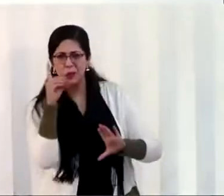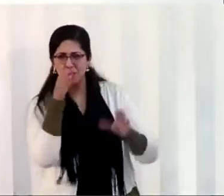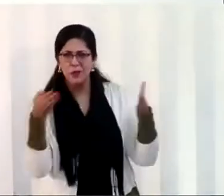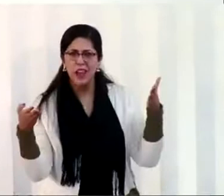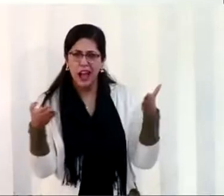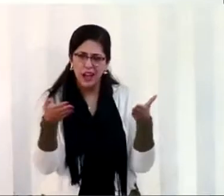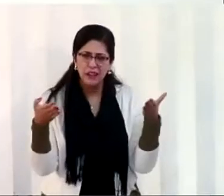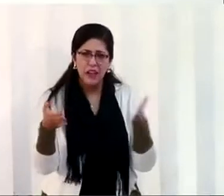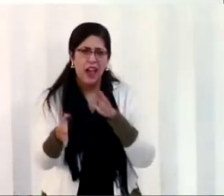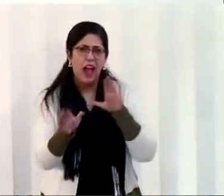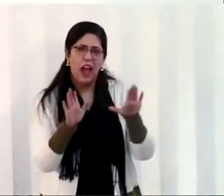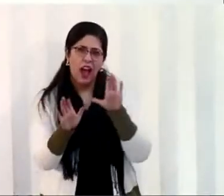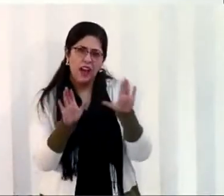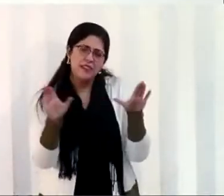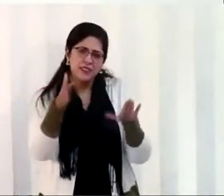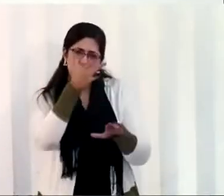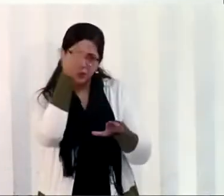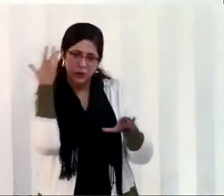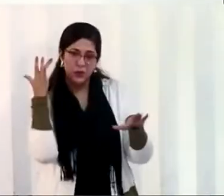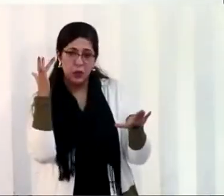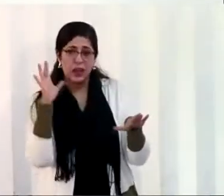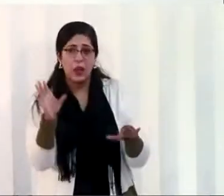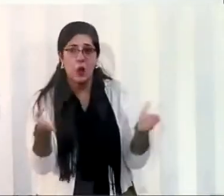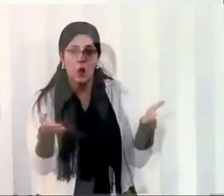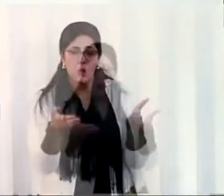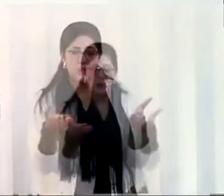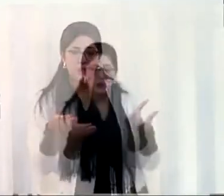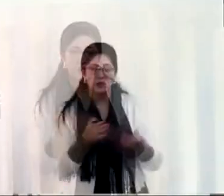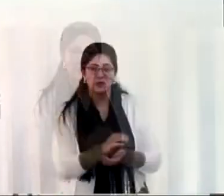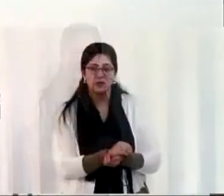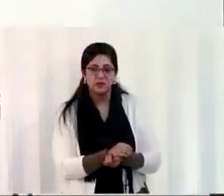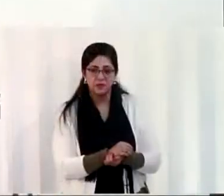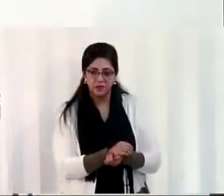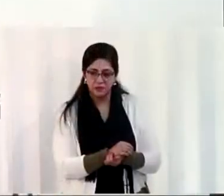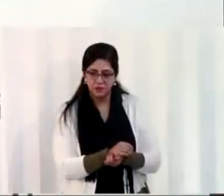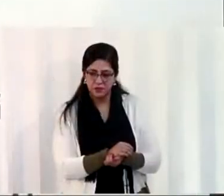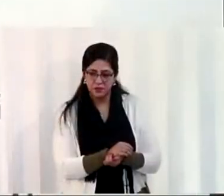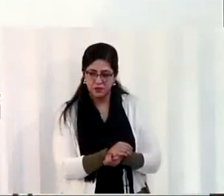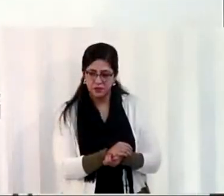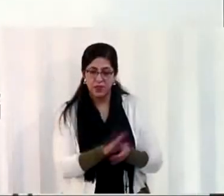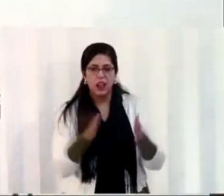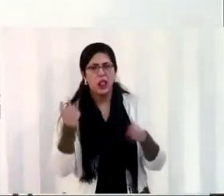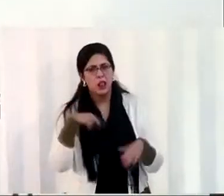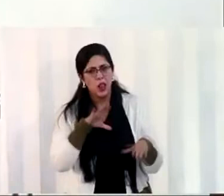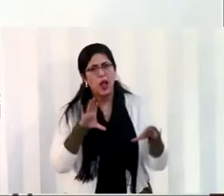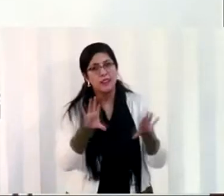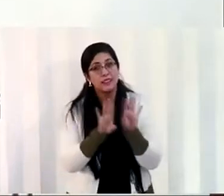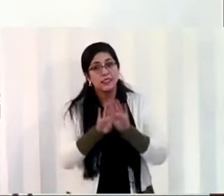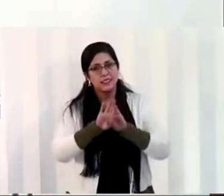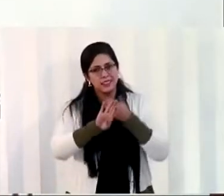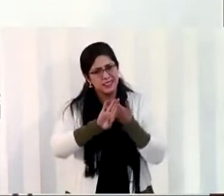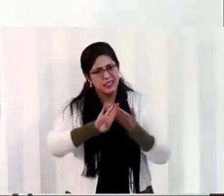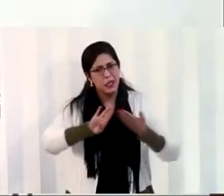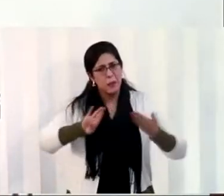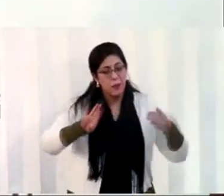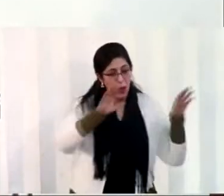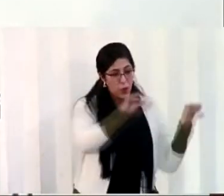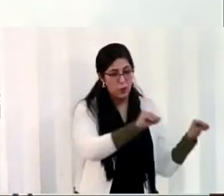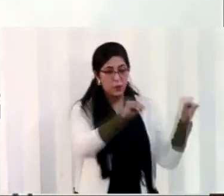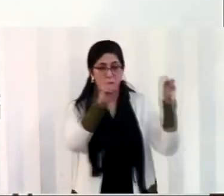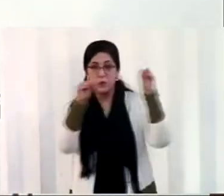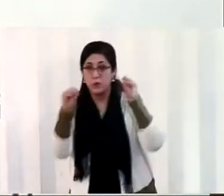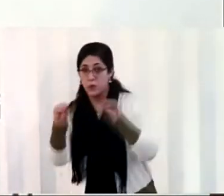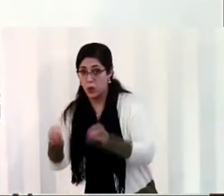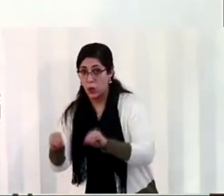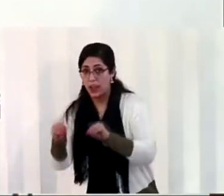que numa manhã fria como essa, em São Paulo, dedicam em suas vidas um tempo para adorar. Muitos de nós saíram de lugares distantes,